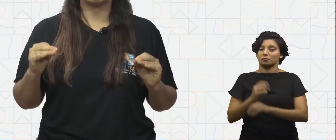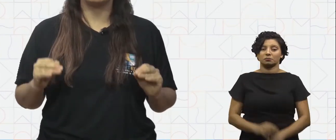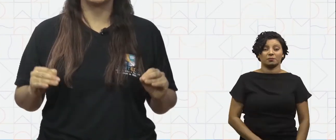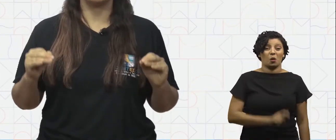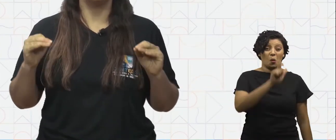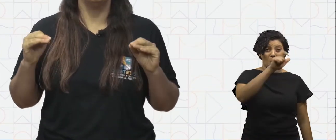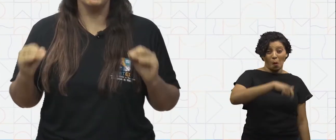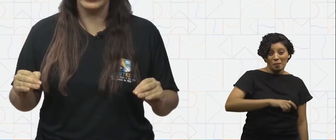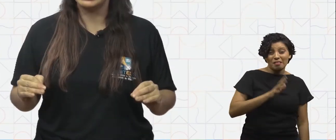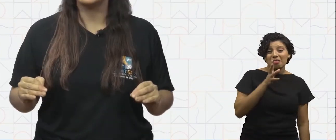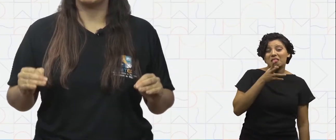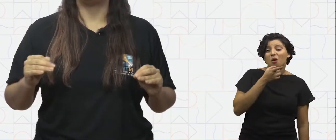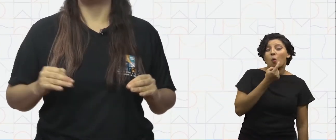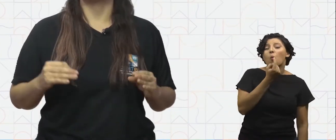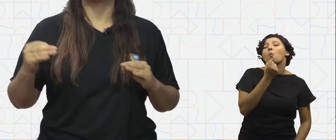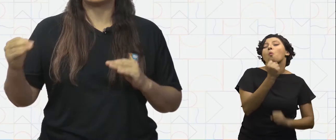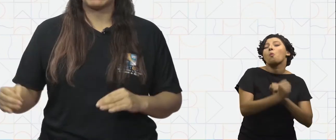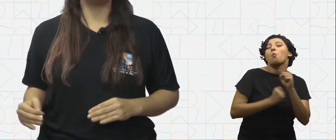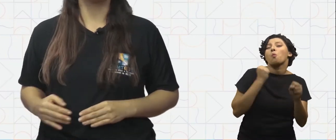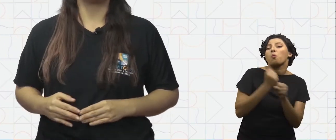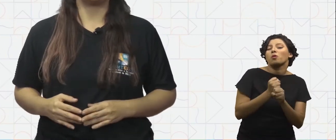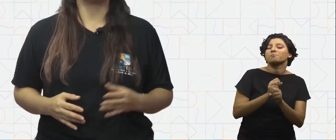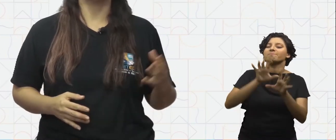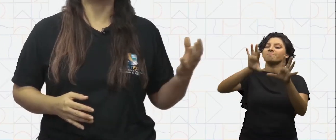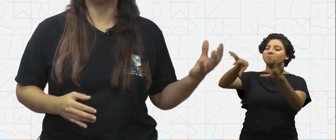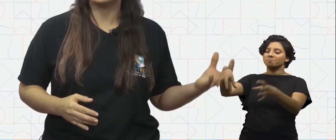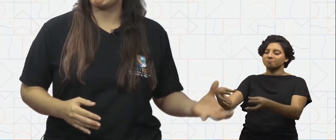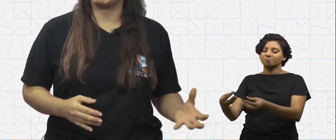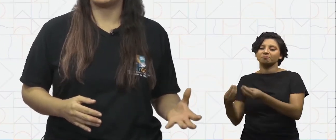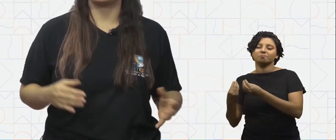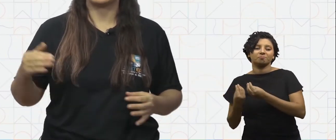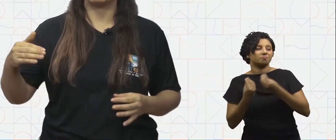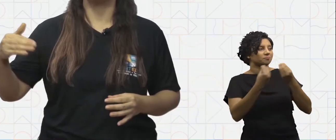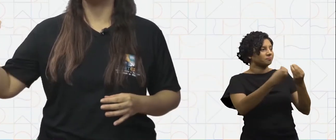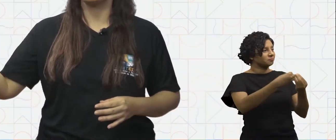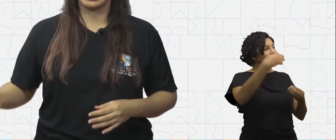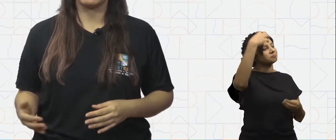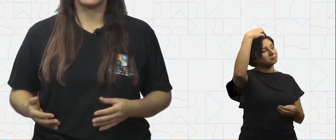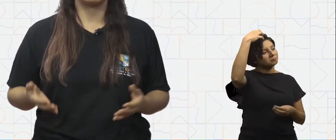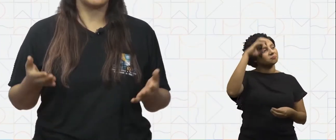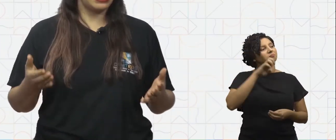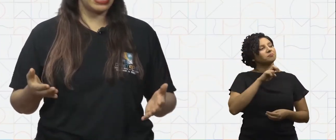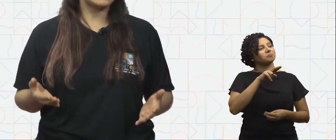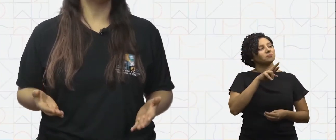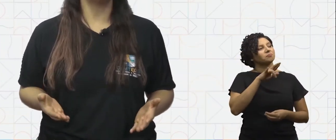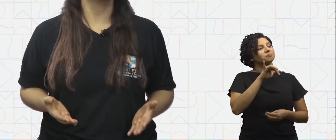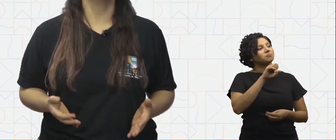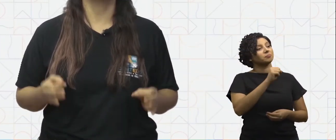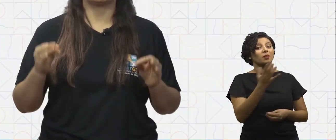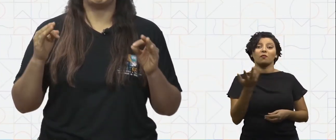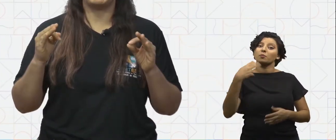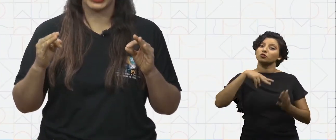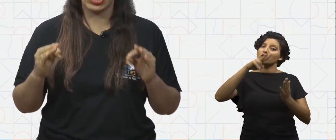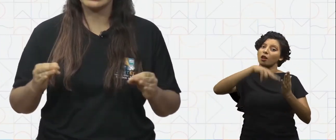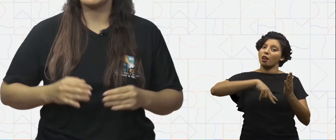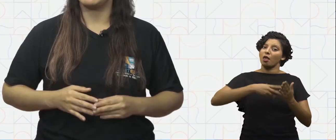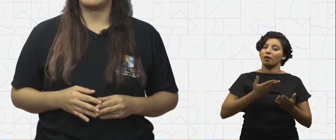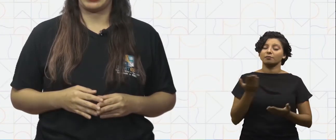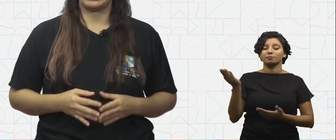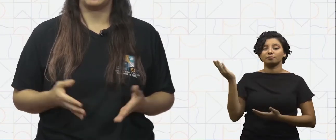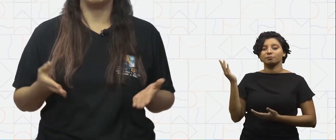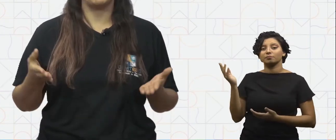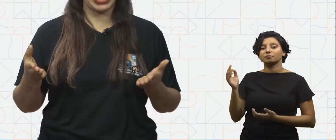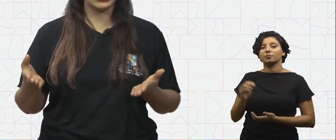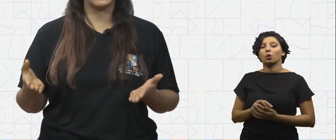Hércules demorou 1 ano para capturá-la e levá-la ao Eristeus. Leia comigo na